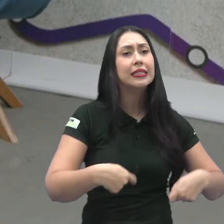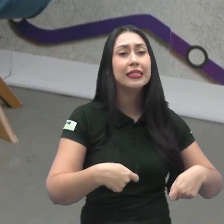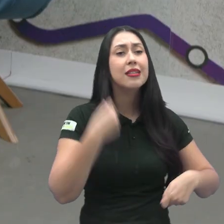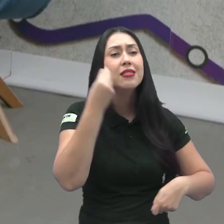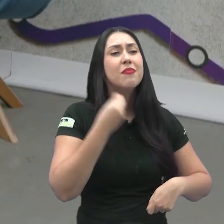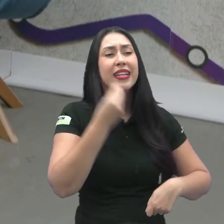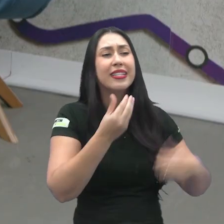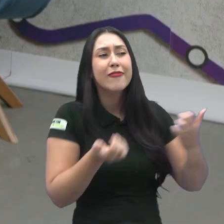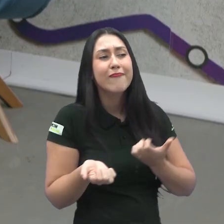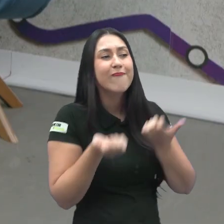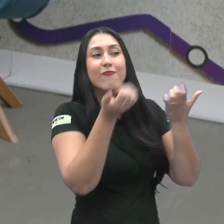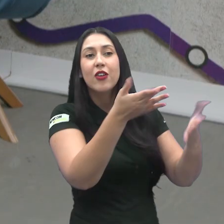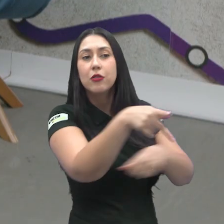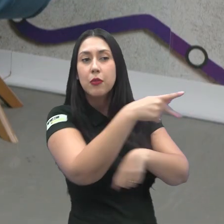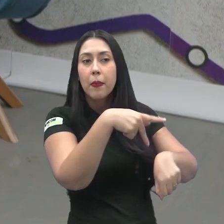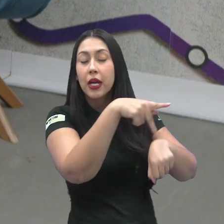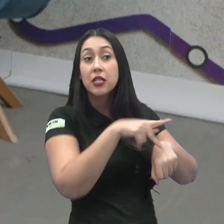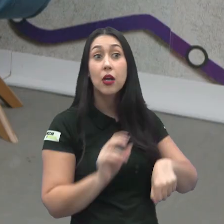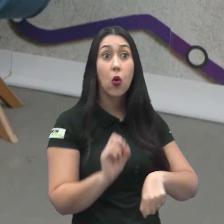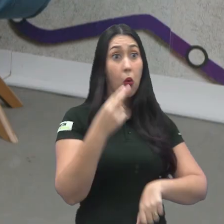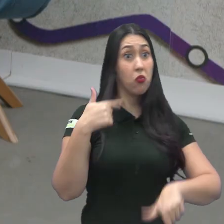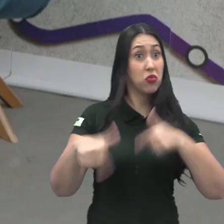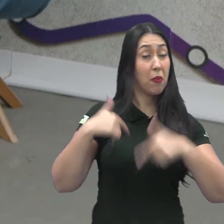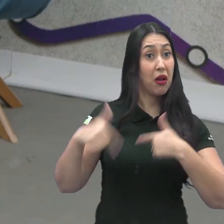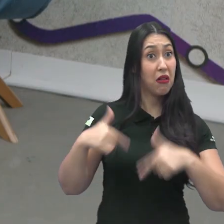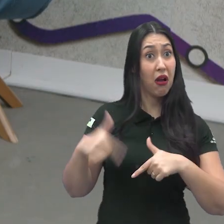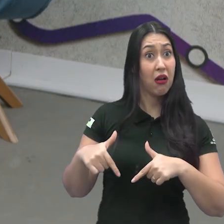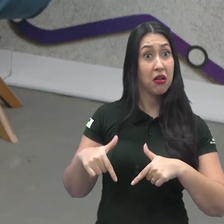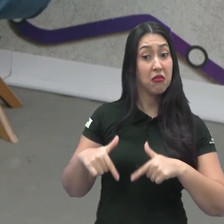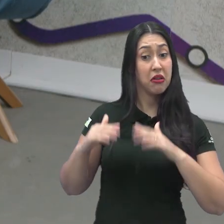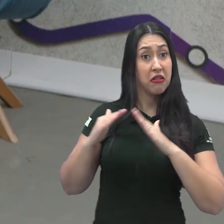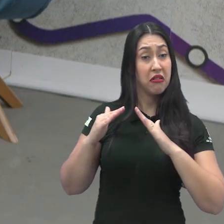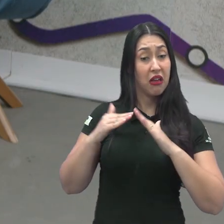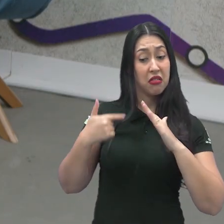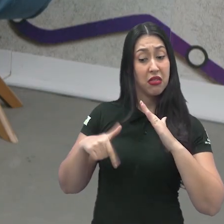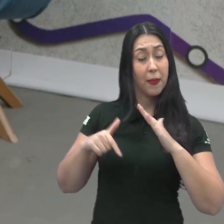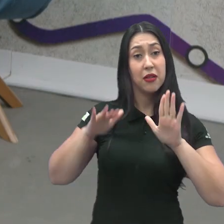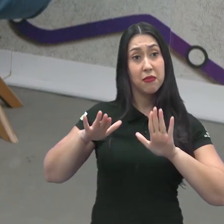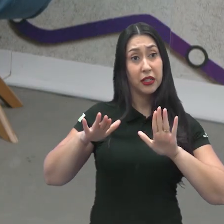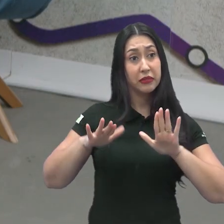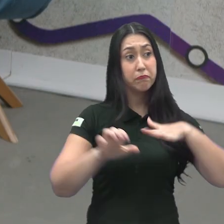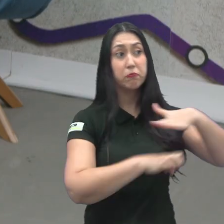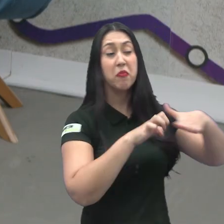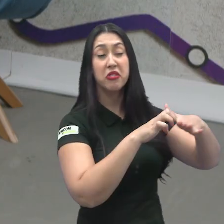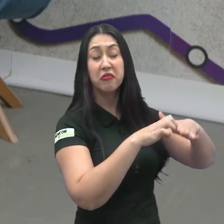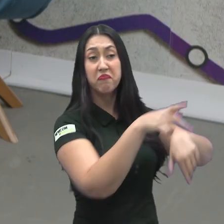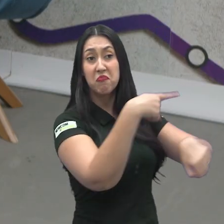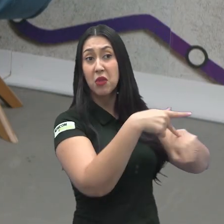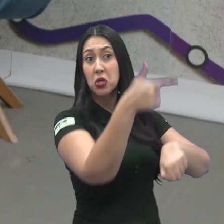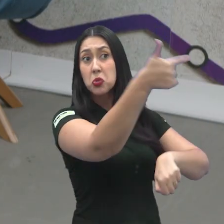trabalhar, morar fora do país, né, ou trabalhar home office? Tem espaço só lá fora ou aqui no Brasil a pessoa consegue